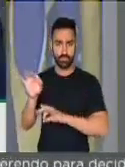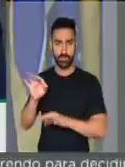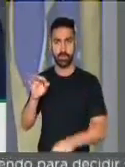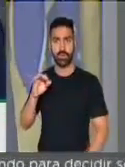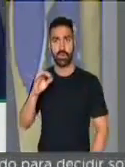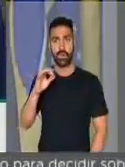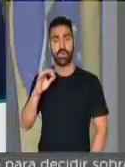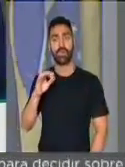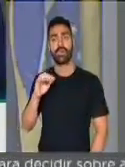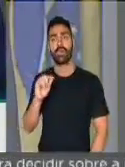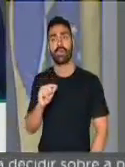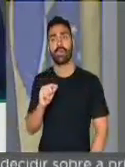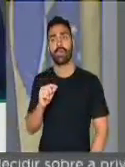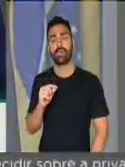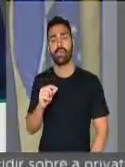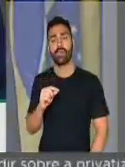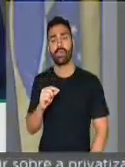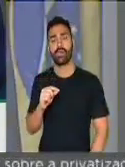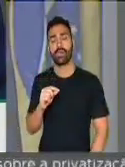cria royalty